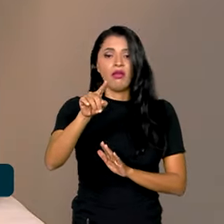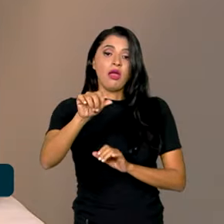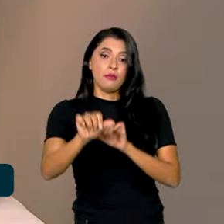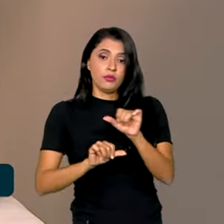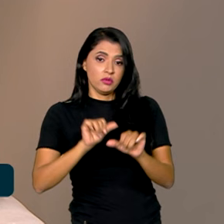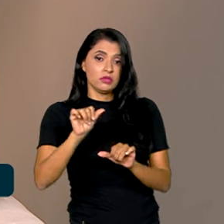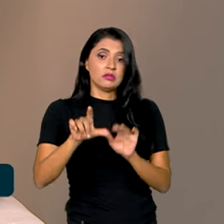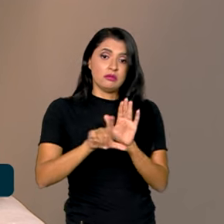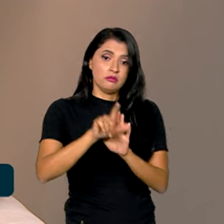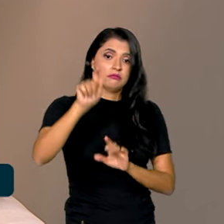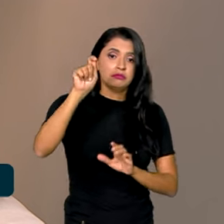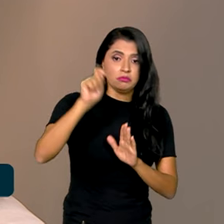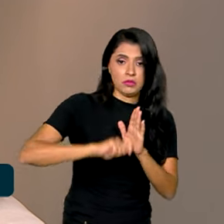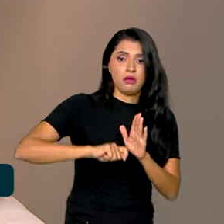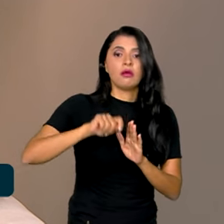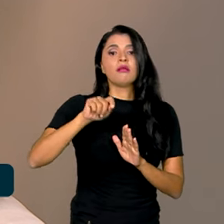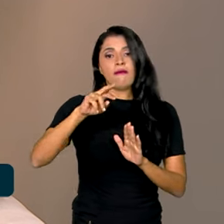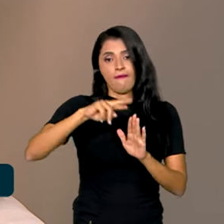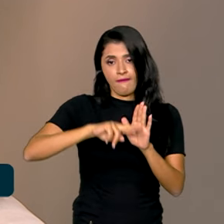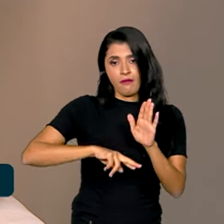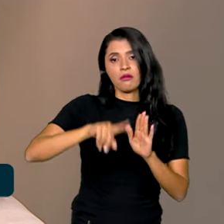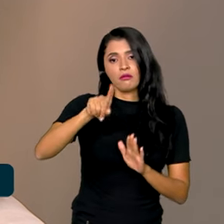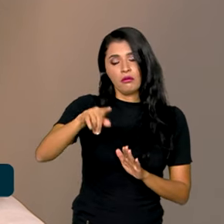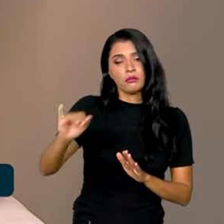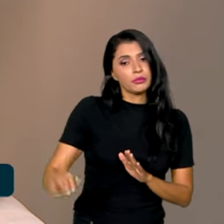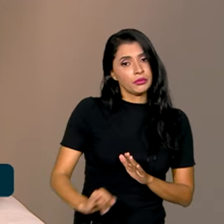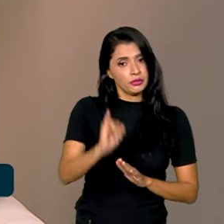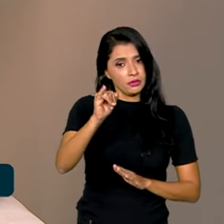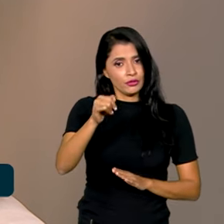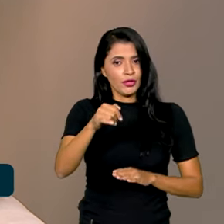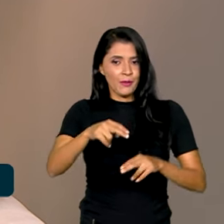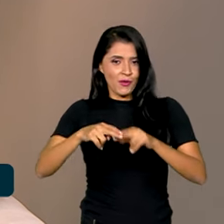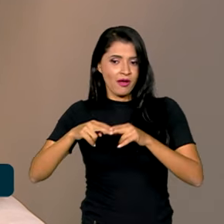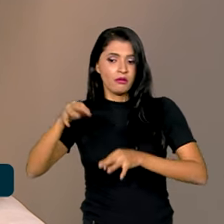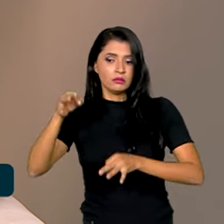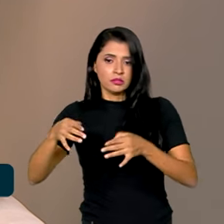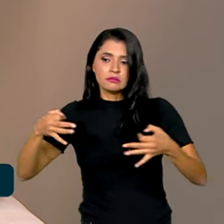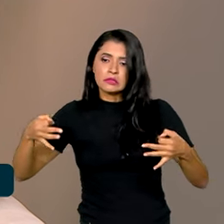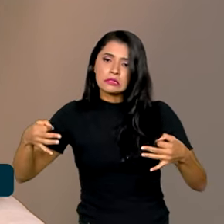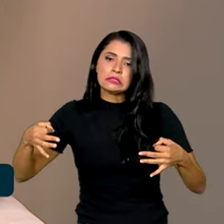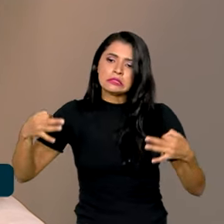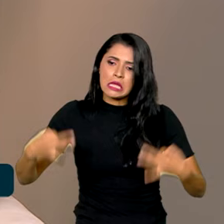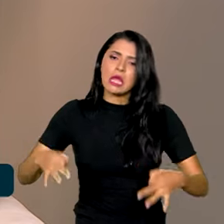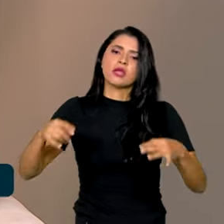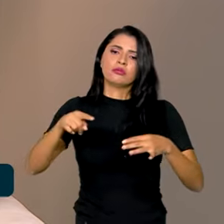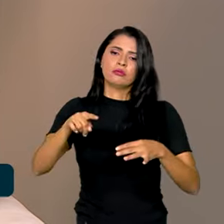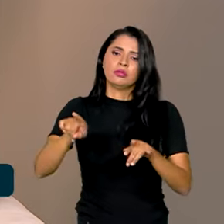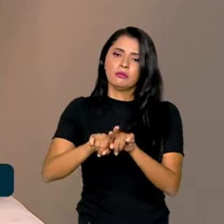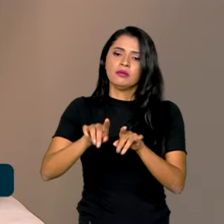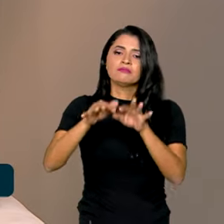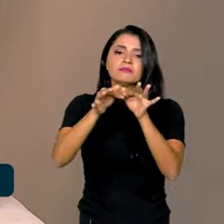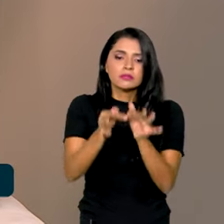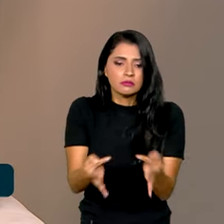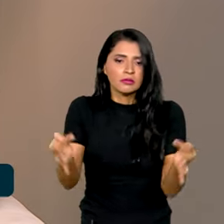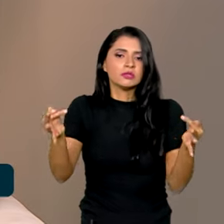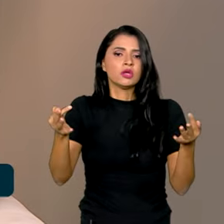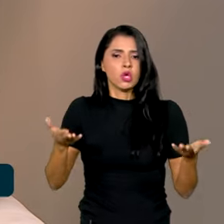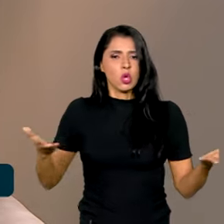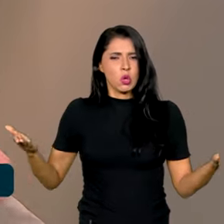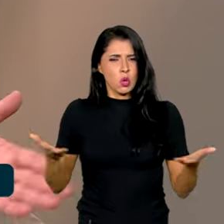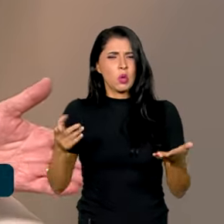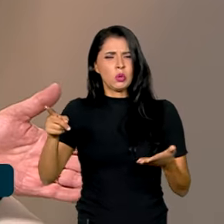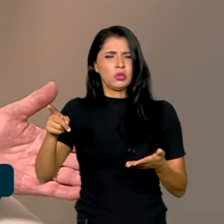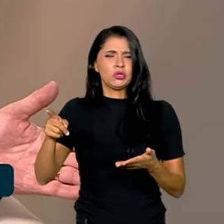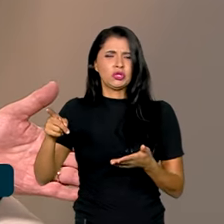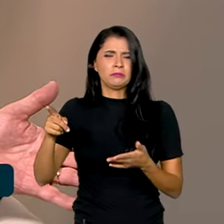não só pela questão da justiça tributária, mas para simplificação. Hoje, a norma tributária é muito complexa,